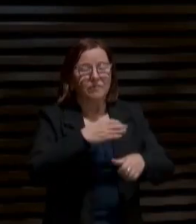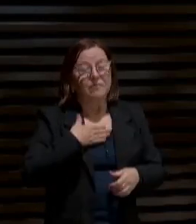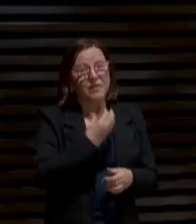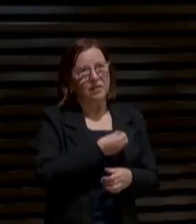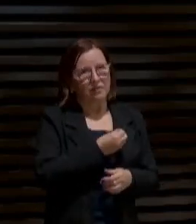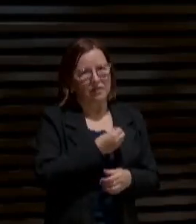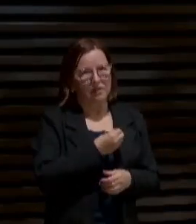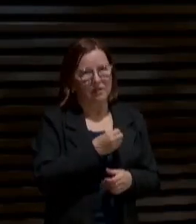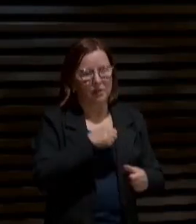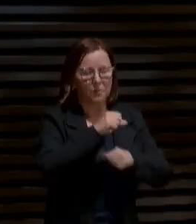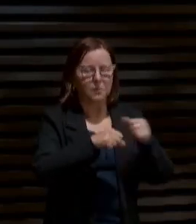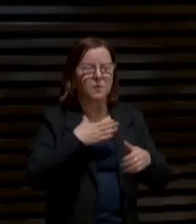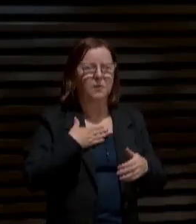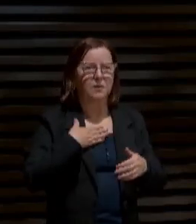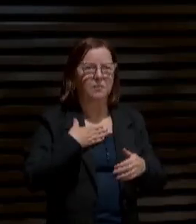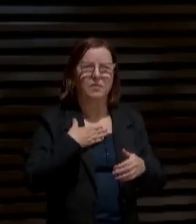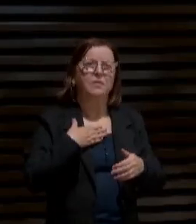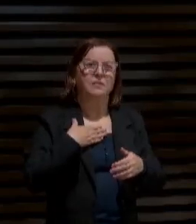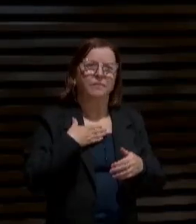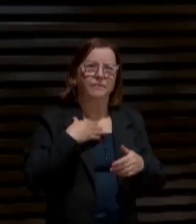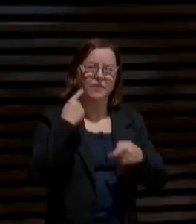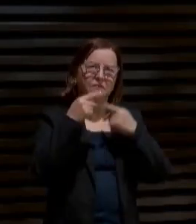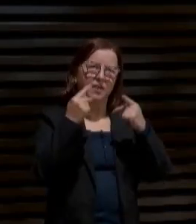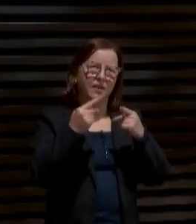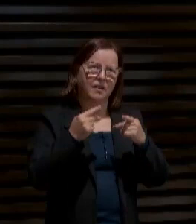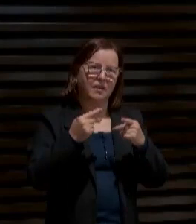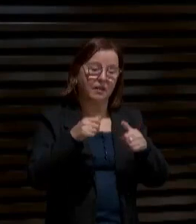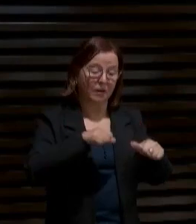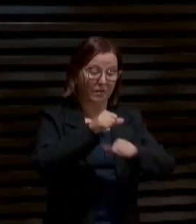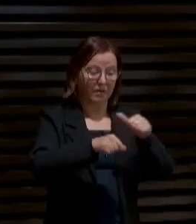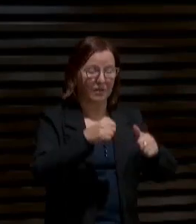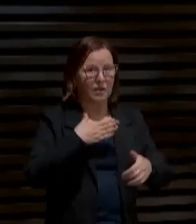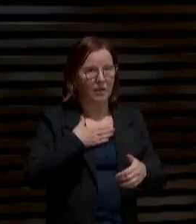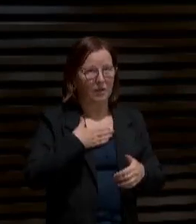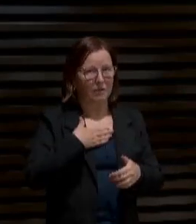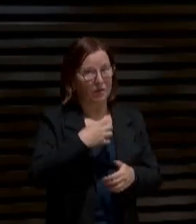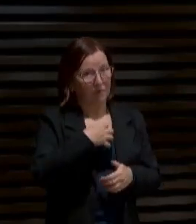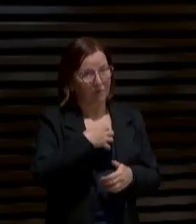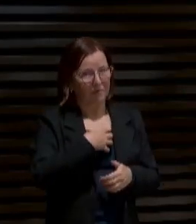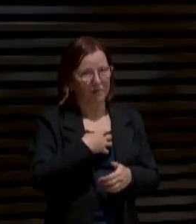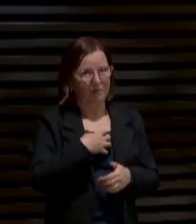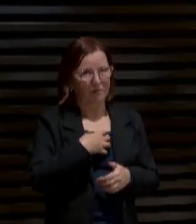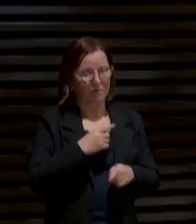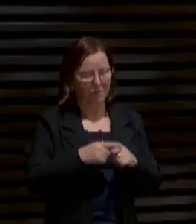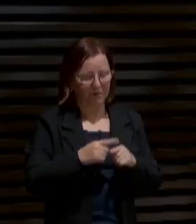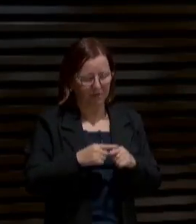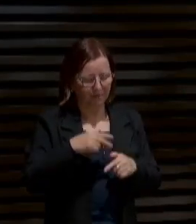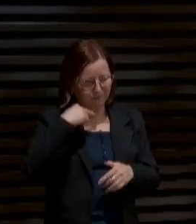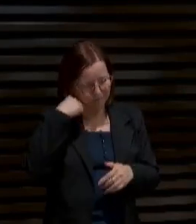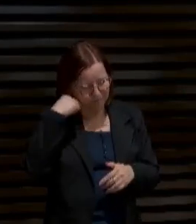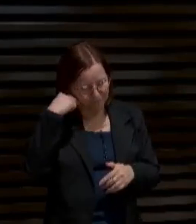muda o meu falar ou do meu agir e eu tenho envergonhado a Cristo